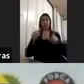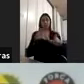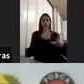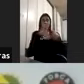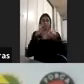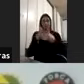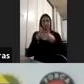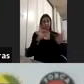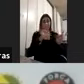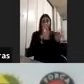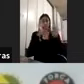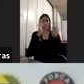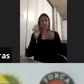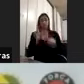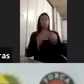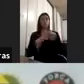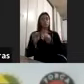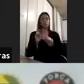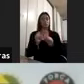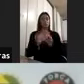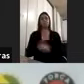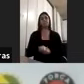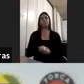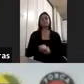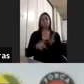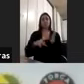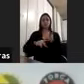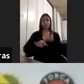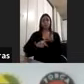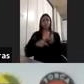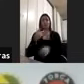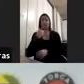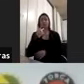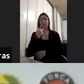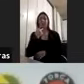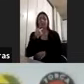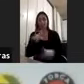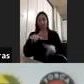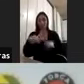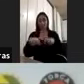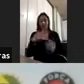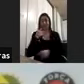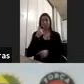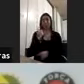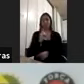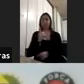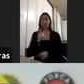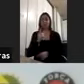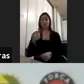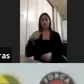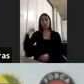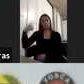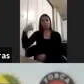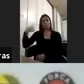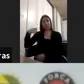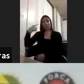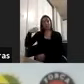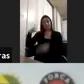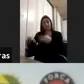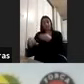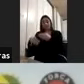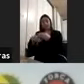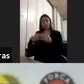coisa é o sindicato estar falando da empresa, uma coisa é o trabalhador estar falando da empresa. Aí nós temos um deputado hoje, né, que é uma autoridade aqui, né, do